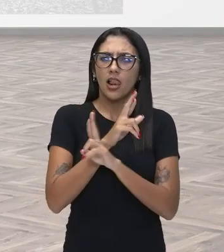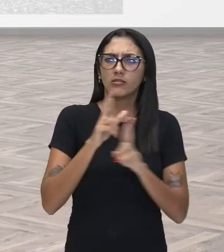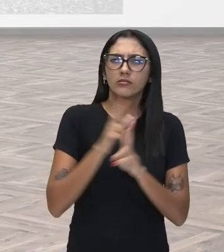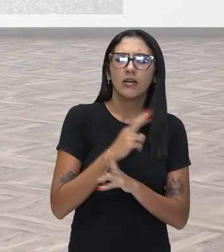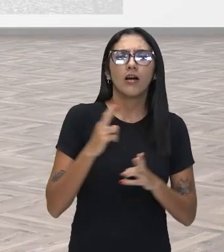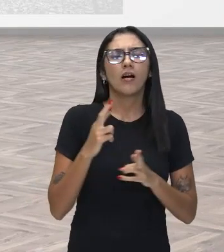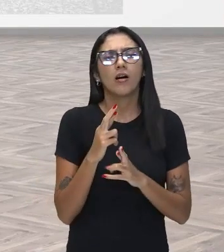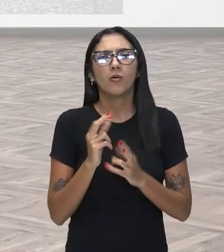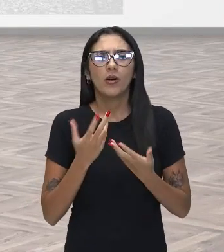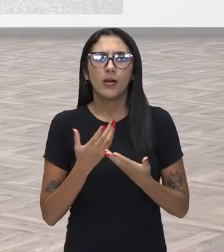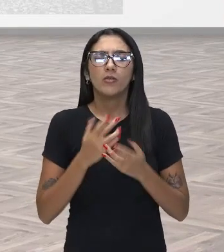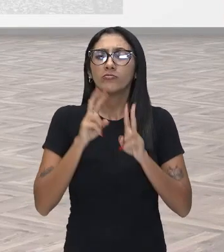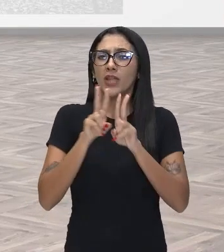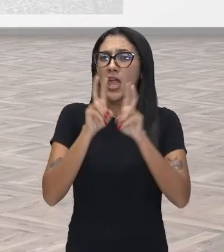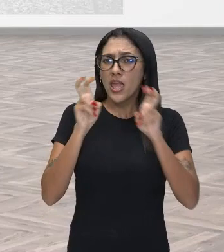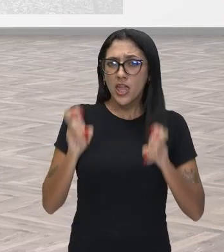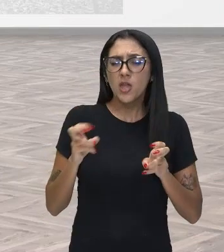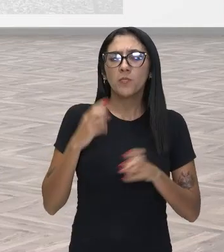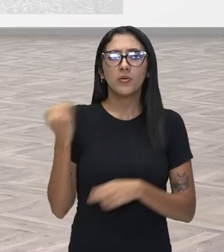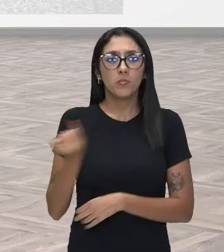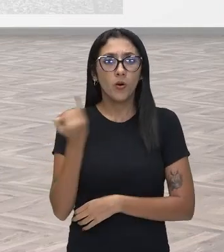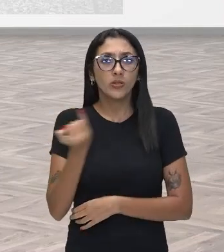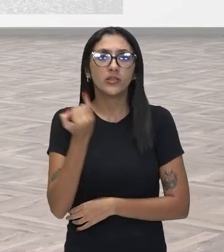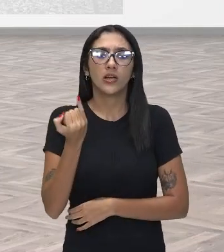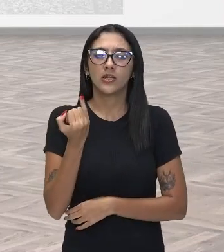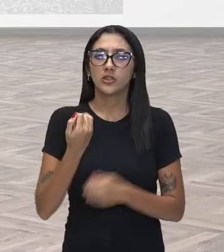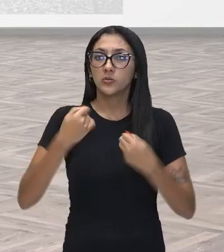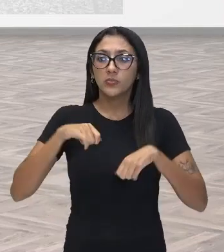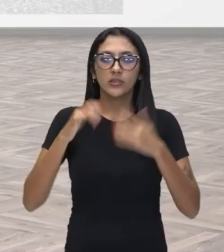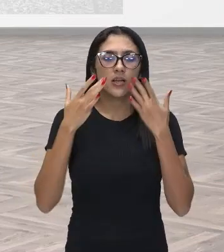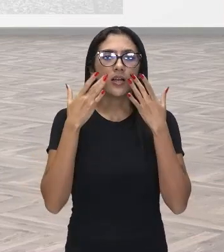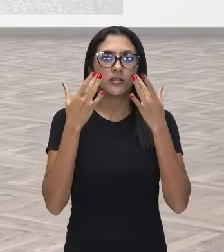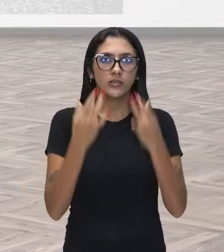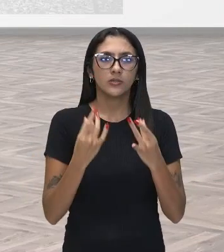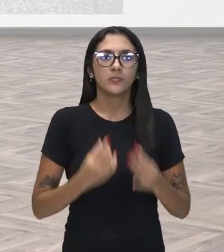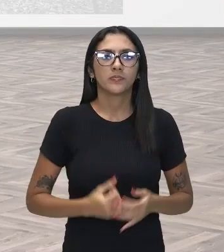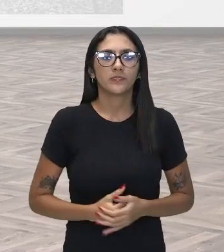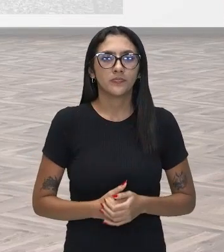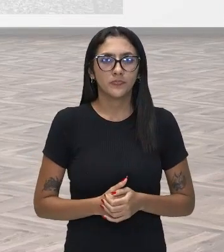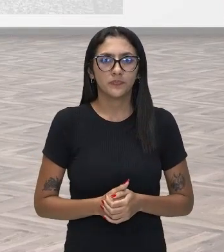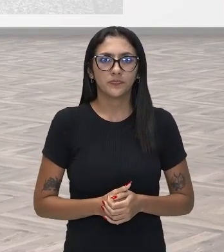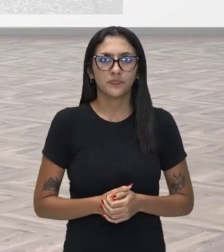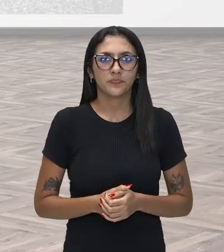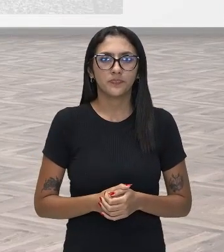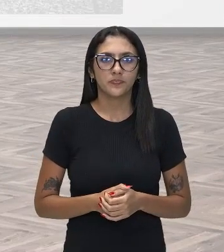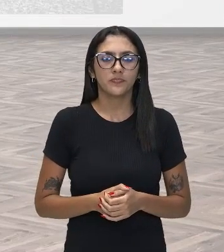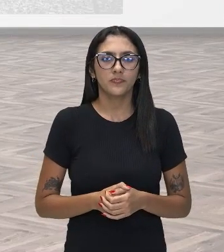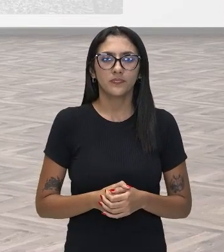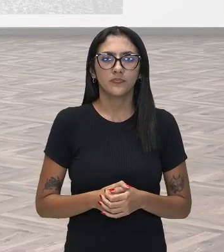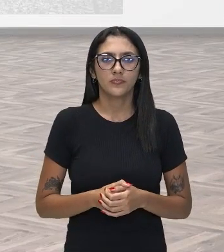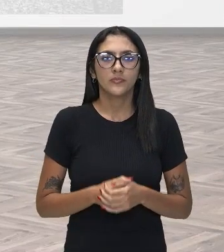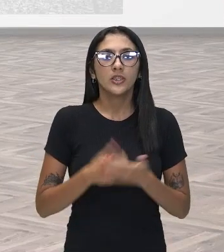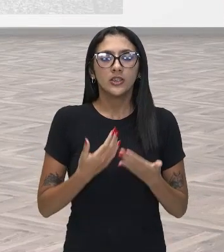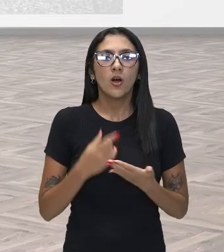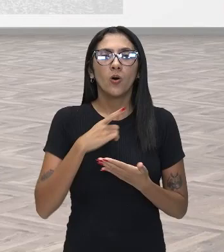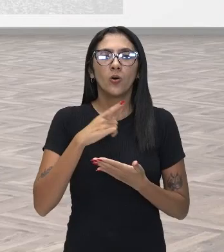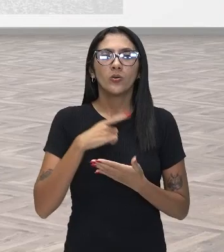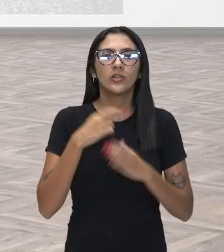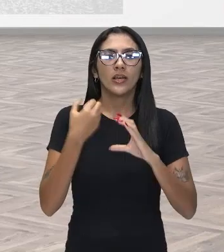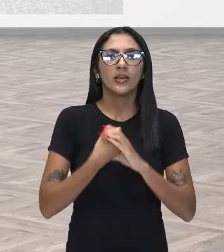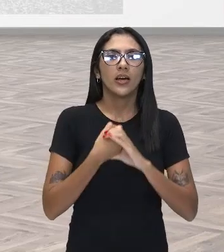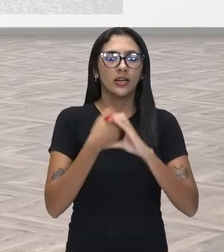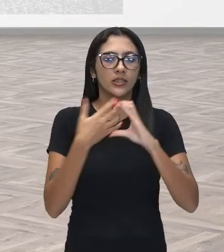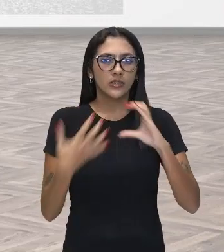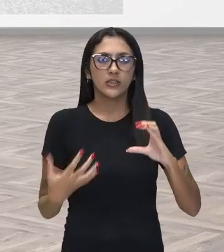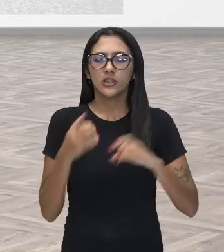são as questões que envolvem a Pan-Amazônia? A gente começa então apresentando as características gerais, né,